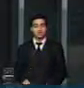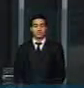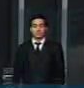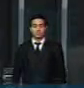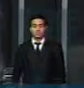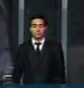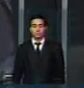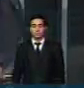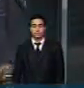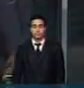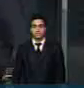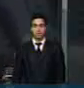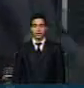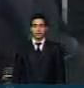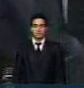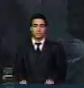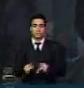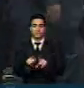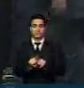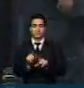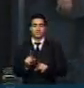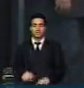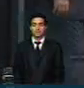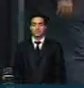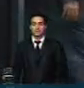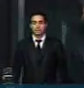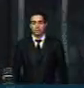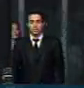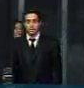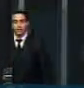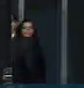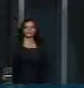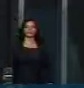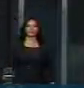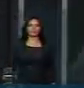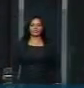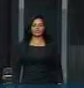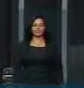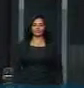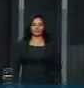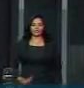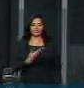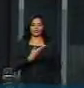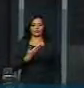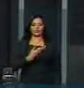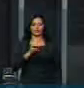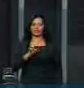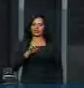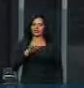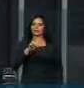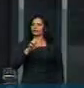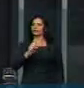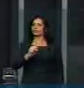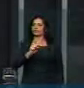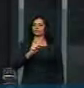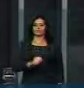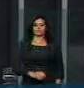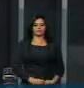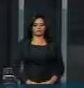Católica, cujo maior defensor é meu amigo também, deputado federal, Eros Biondini, do PTB de Minas Gerais.